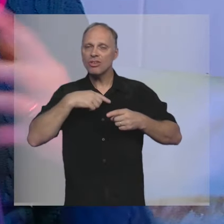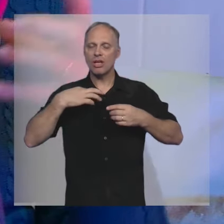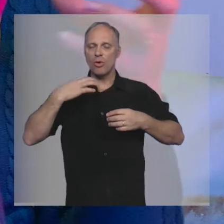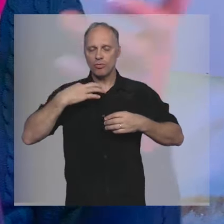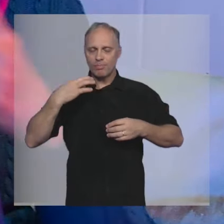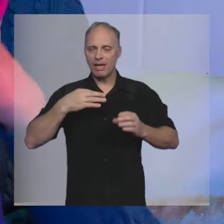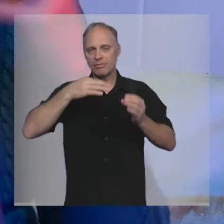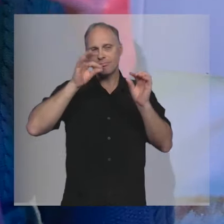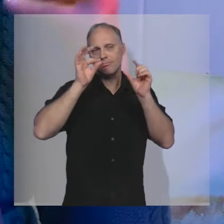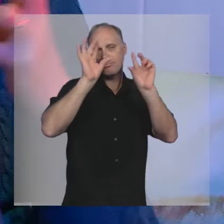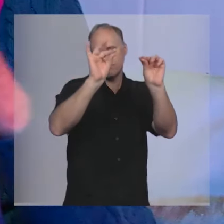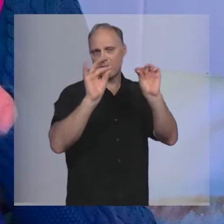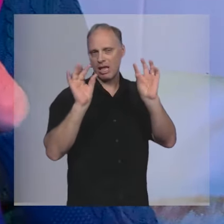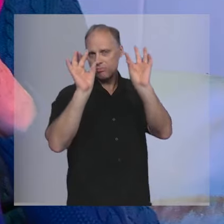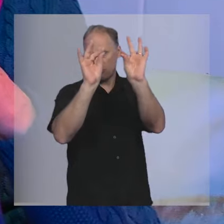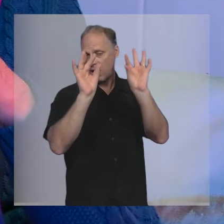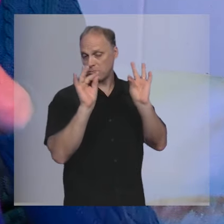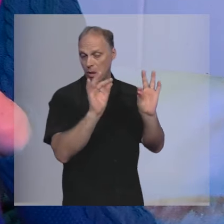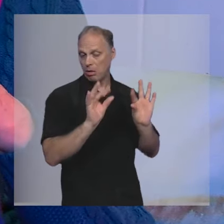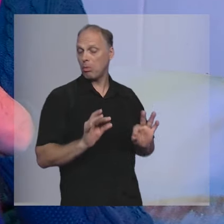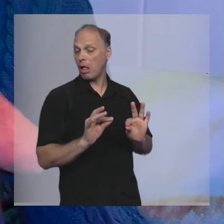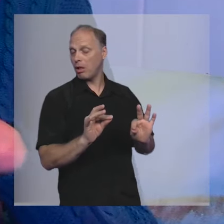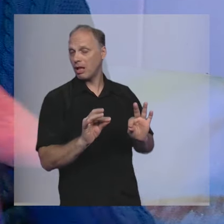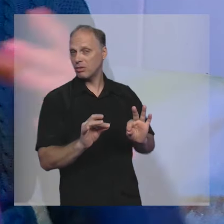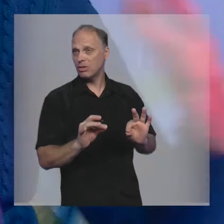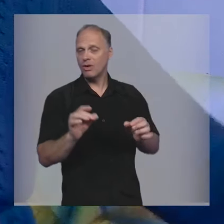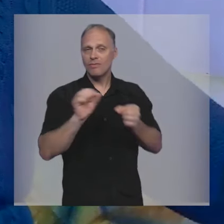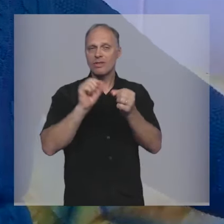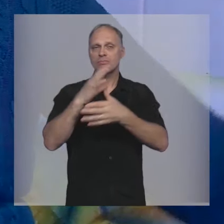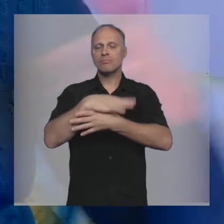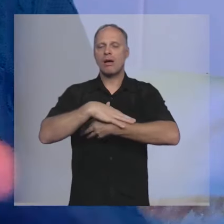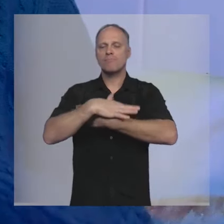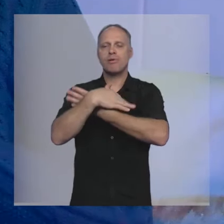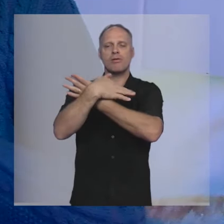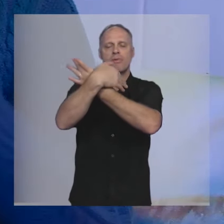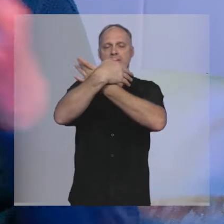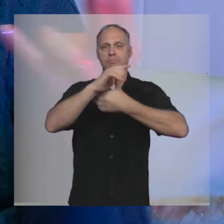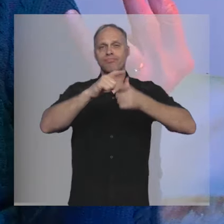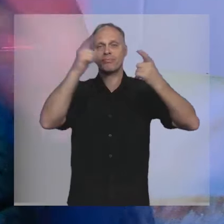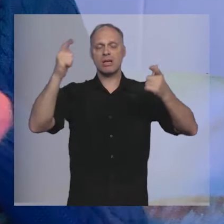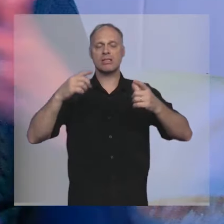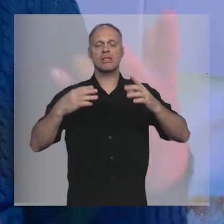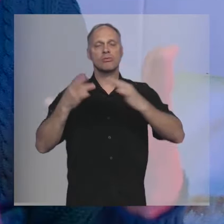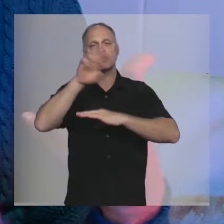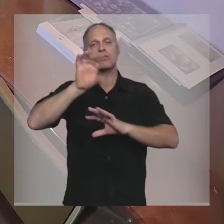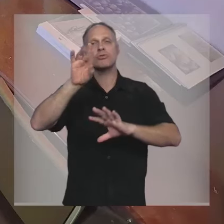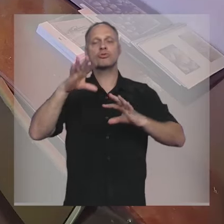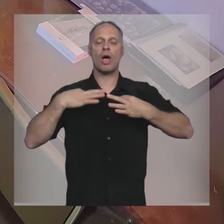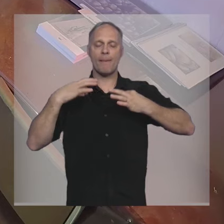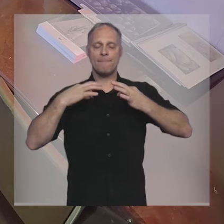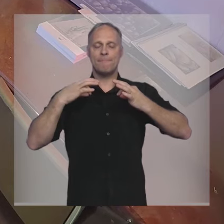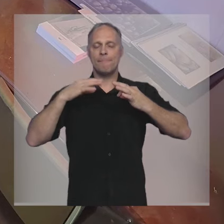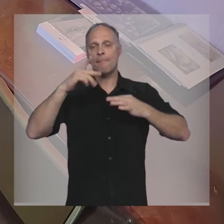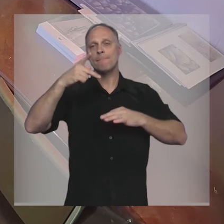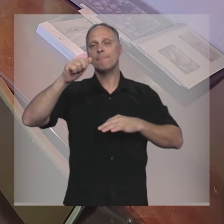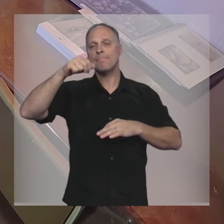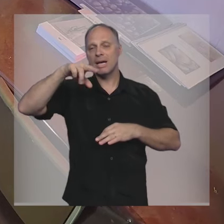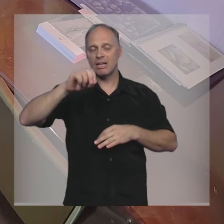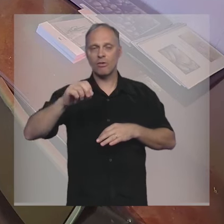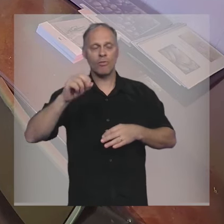esses panos formavam. Eu botei uma borboleta imensa formada com panos e ficou uma